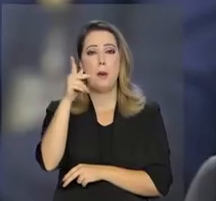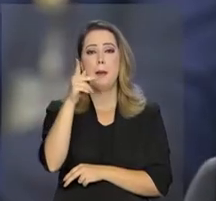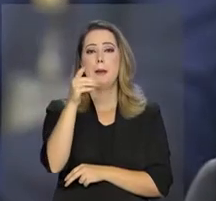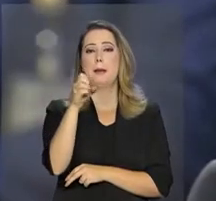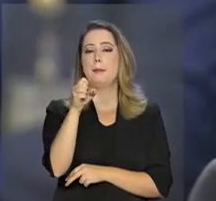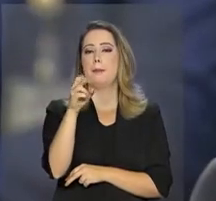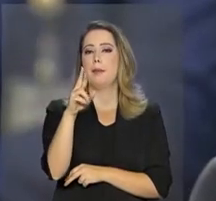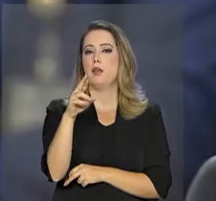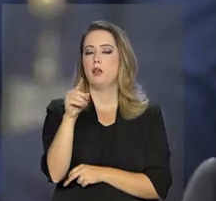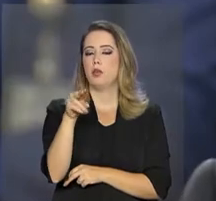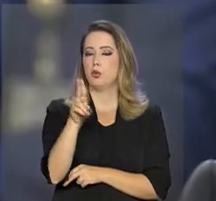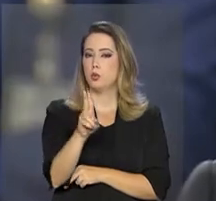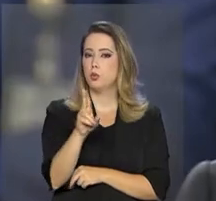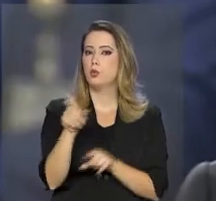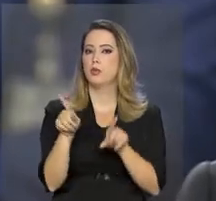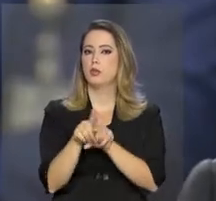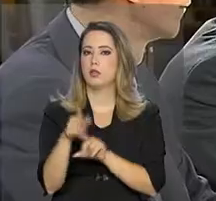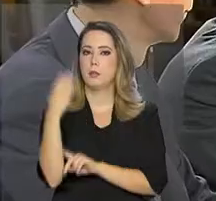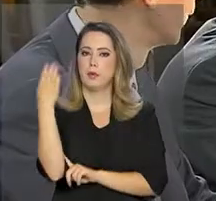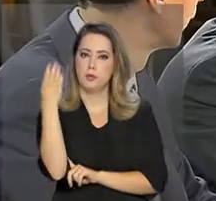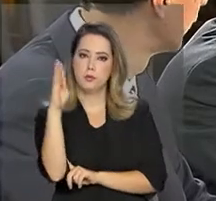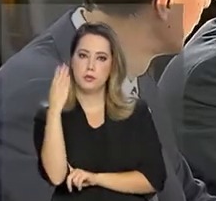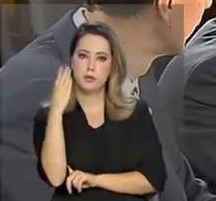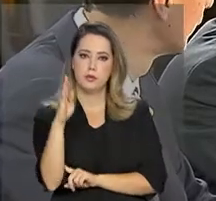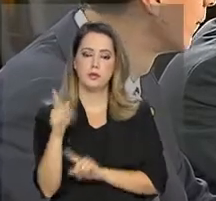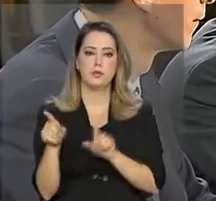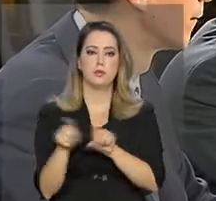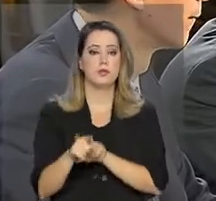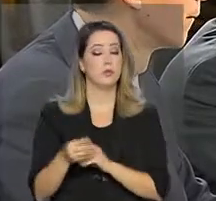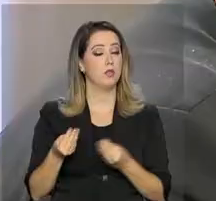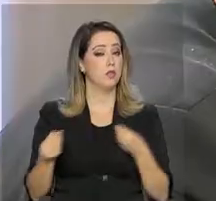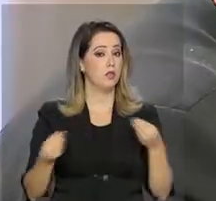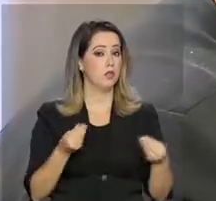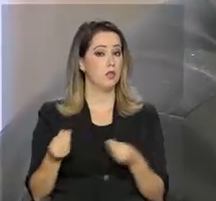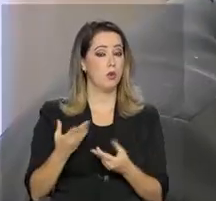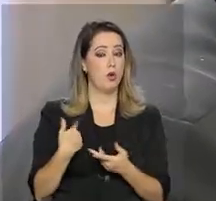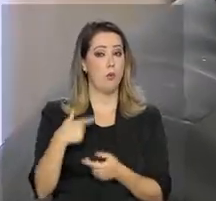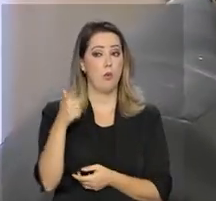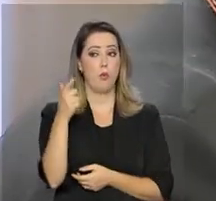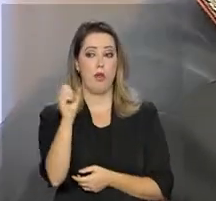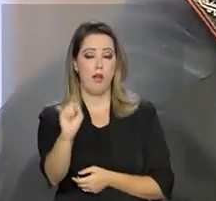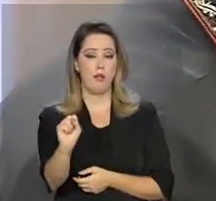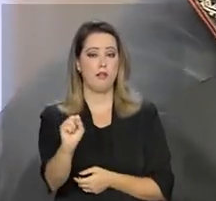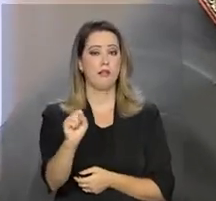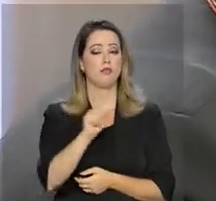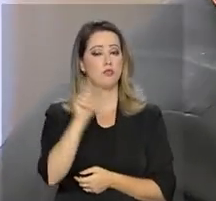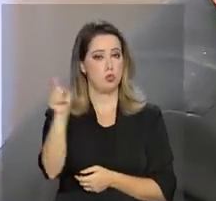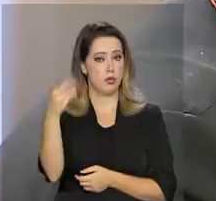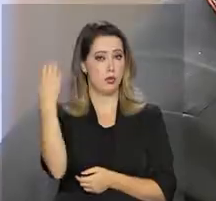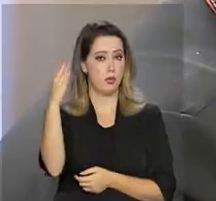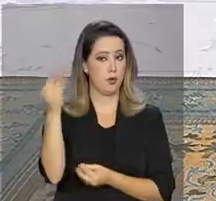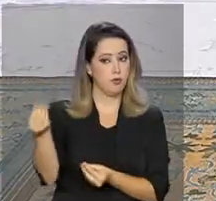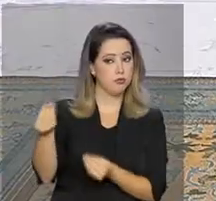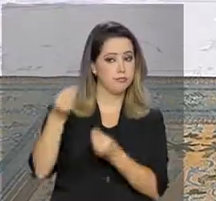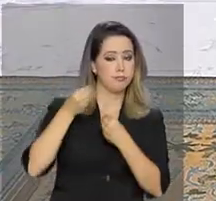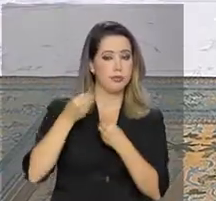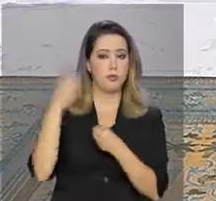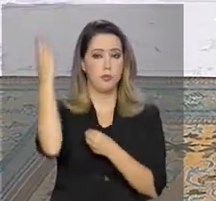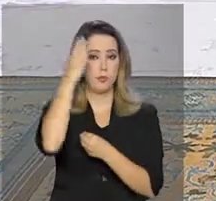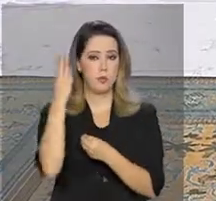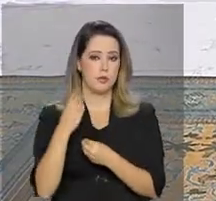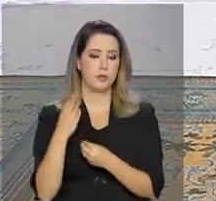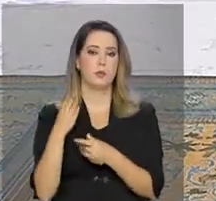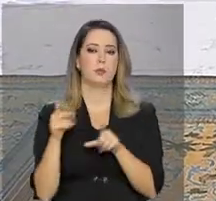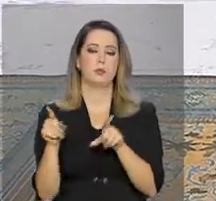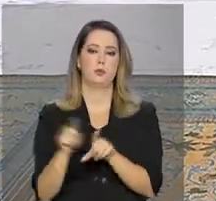temer também trataram de outros temas como fornecimento de gás natural da bolívia para o brasil o presidente boliviano foi recebido no palácio